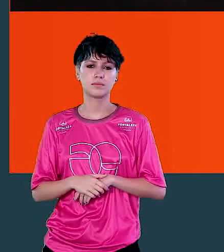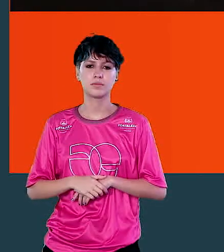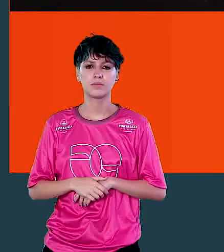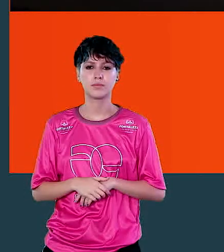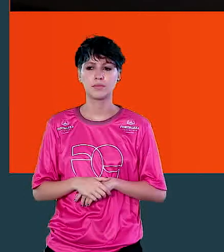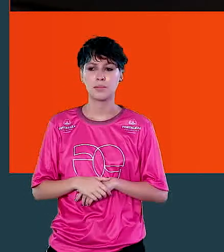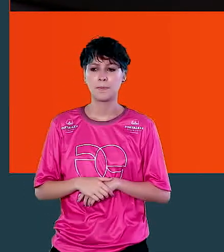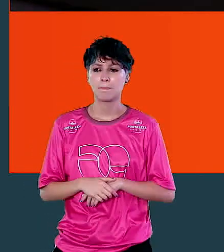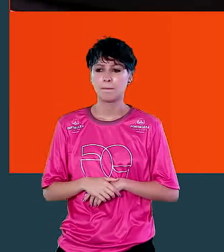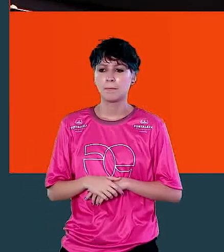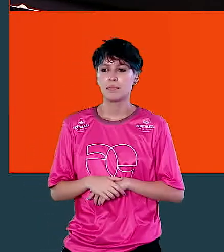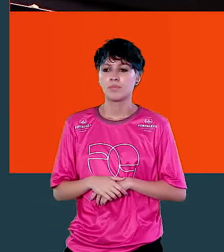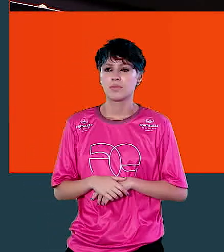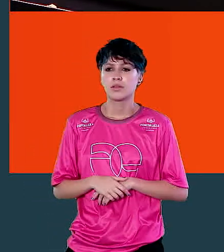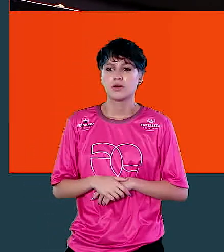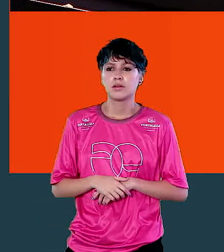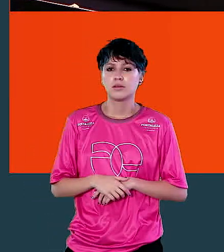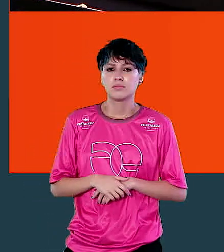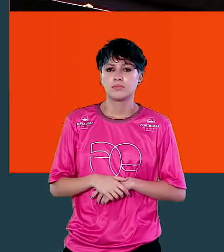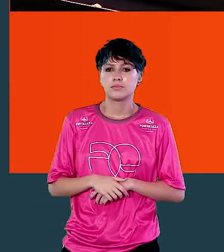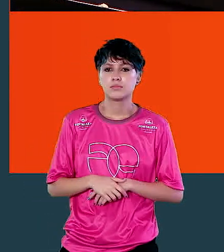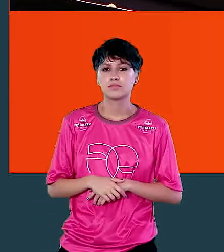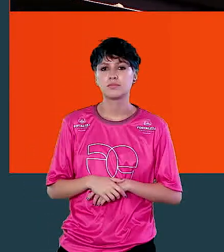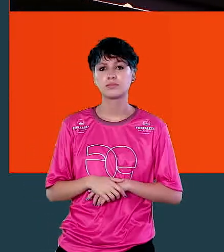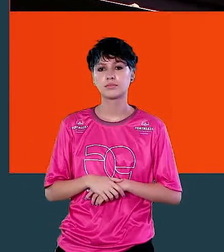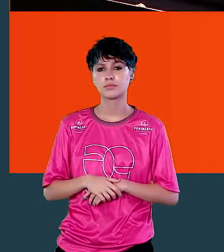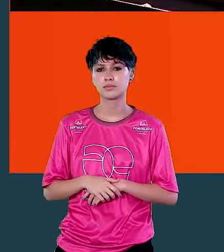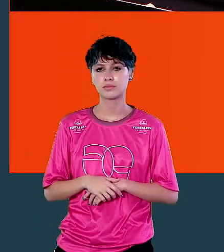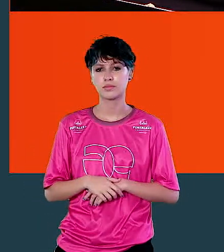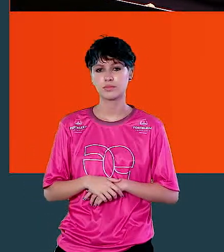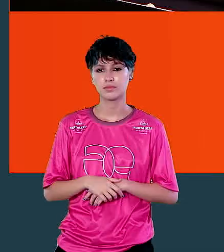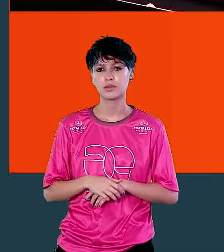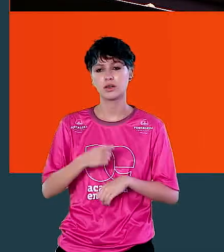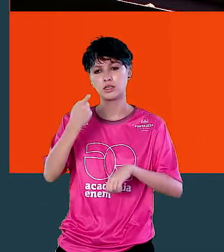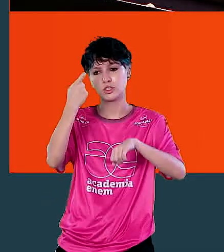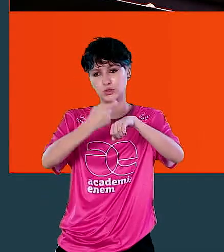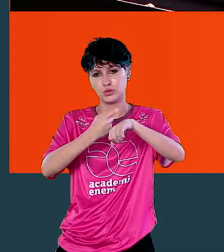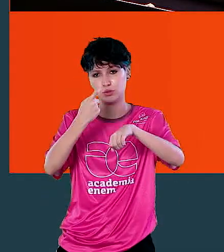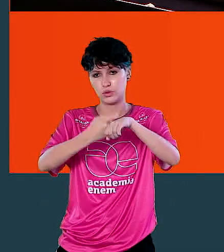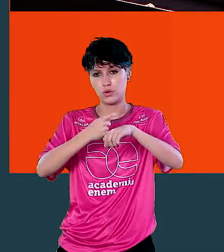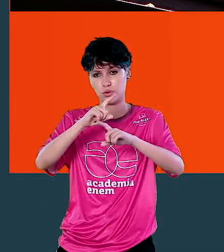Puxa a setinha. Sólido mais líquido.